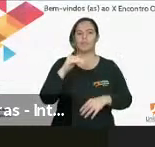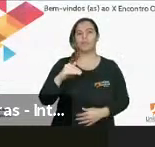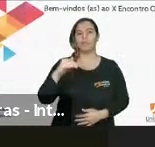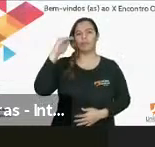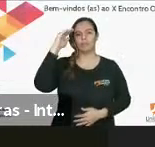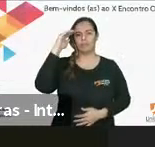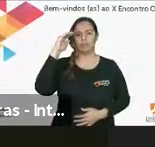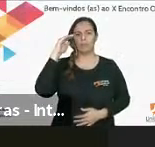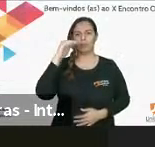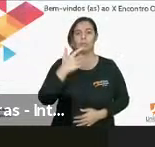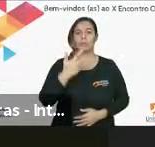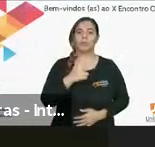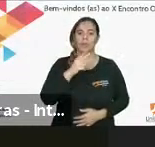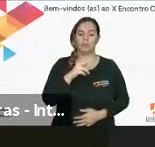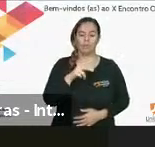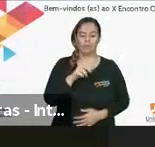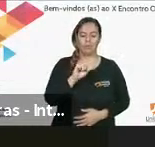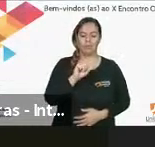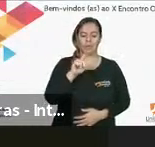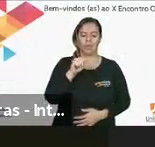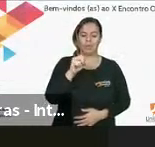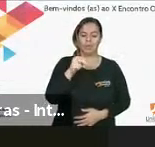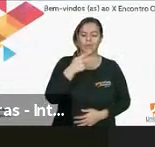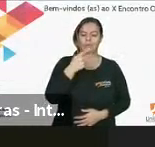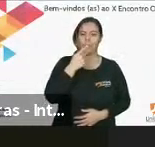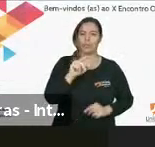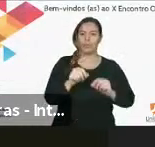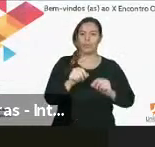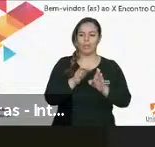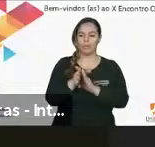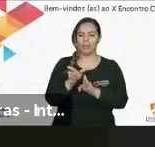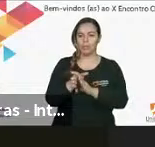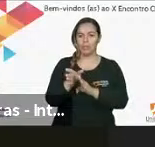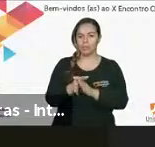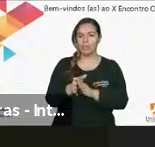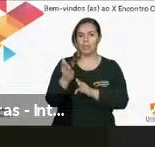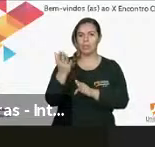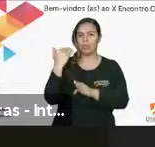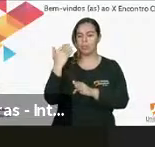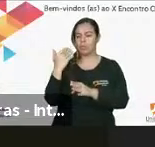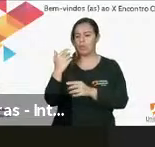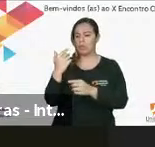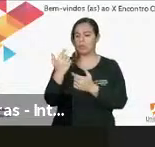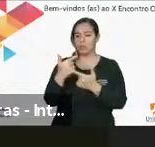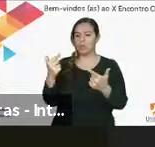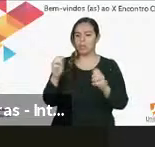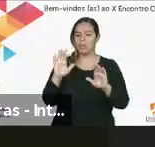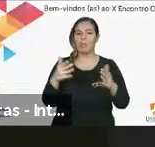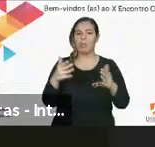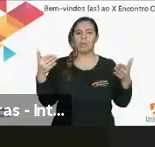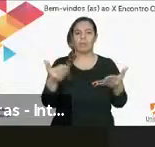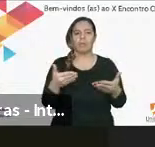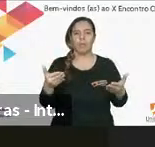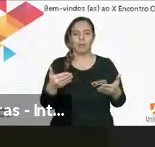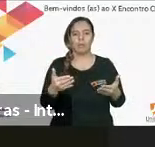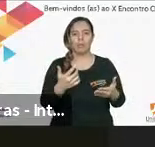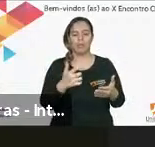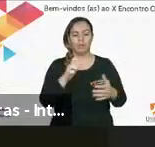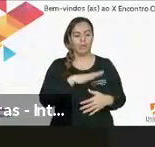aí o Nelson falando que não existe instrução, né? Já com o antígeno, agora Freire está aqui no âmbito